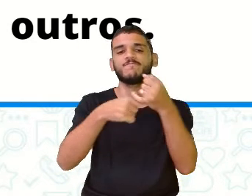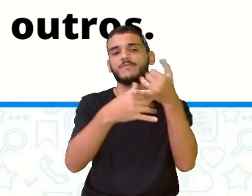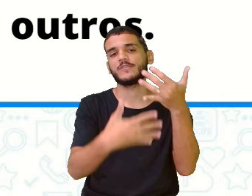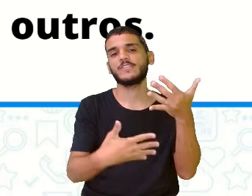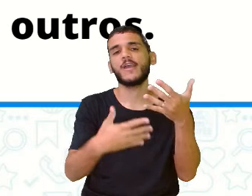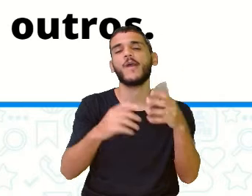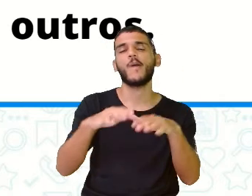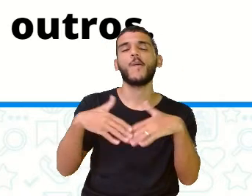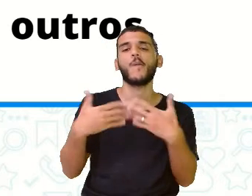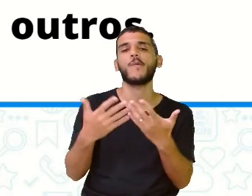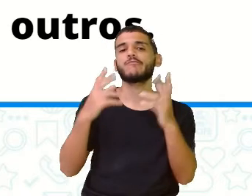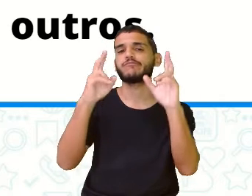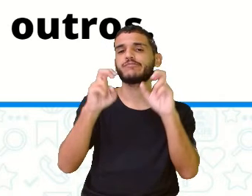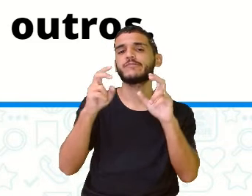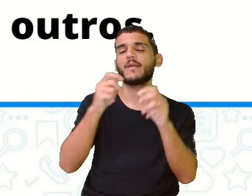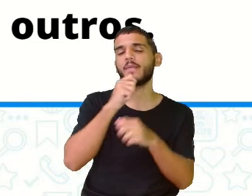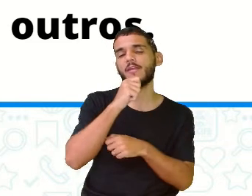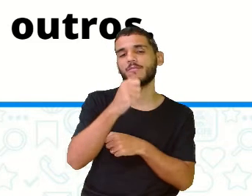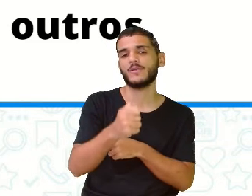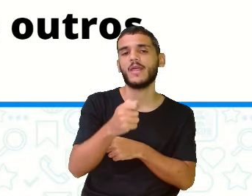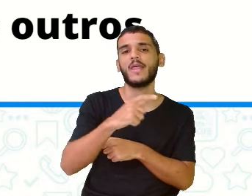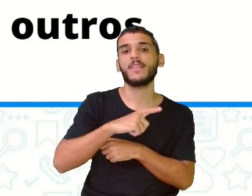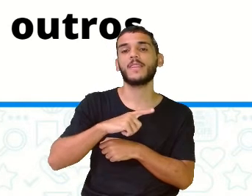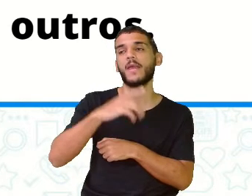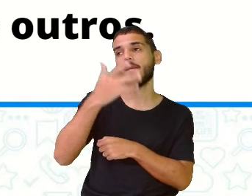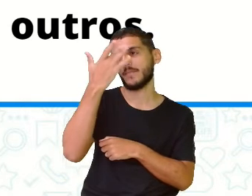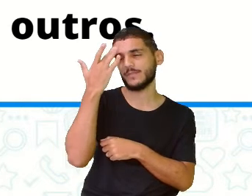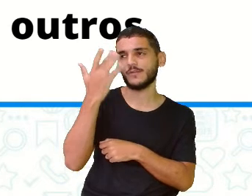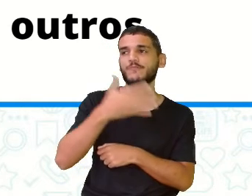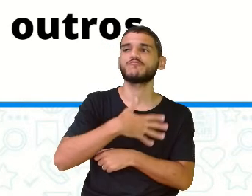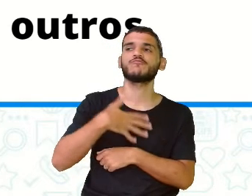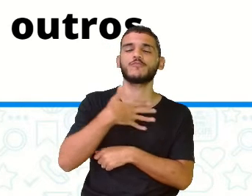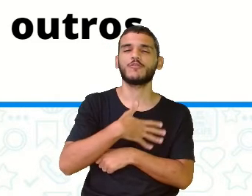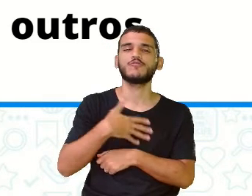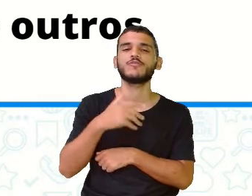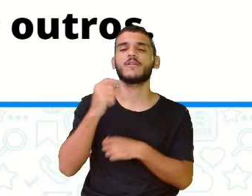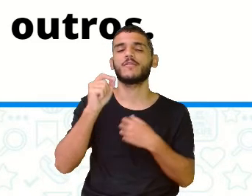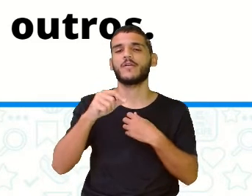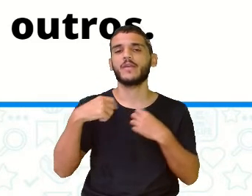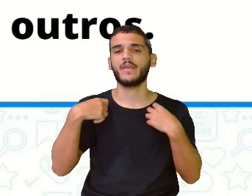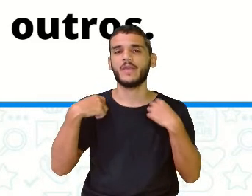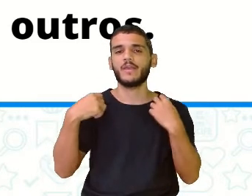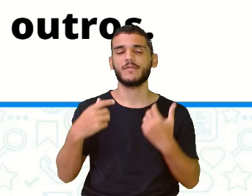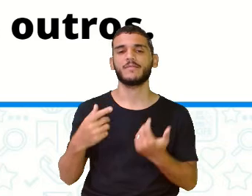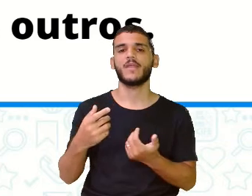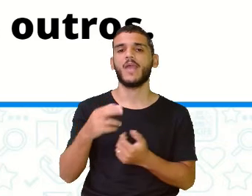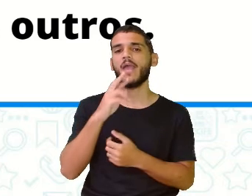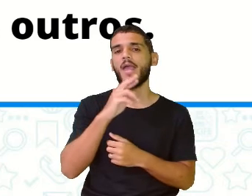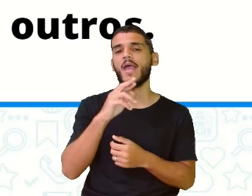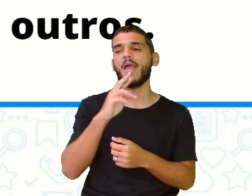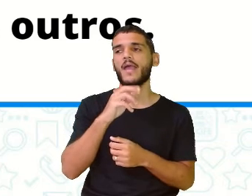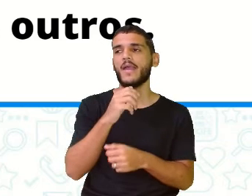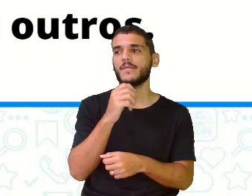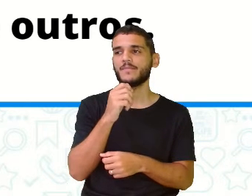você gosta de assistir. Teve gente também que colocou que gostava de